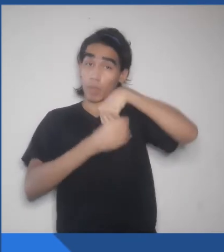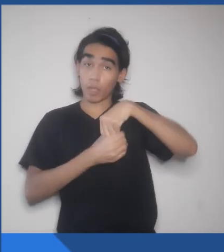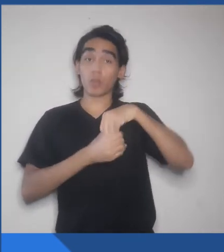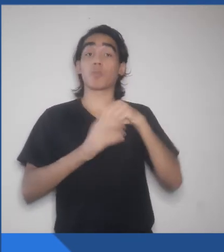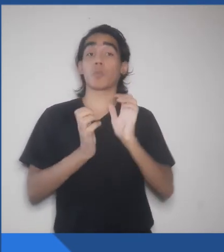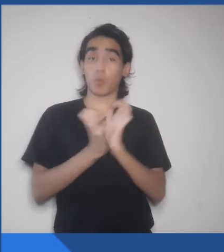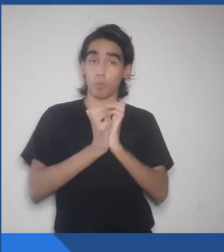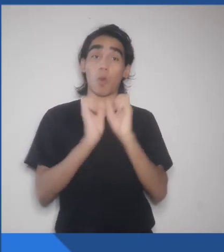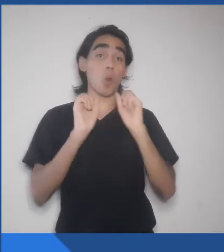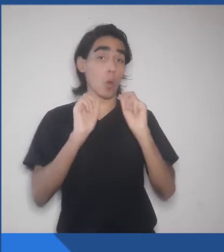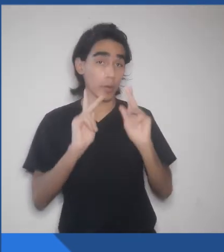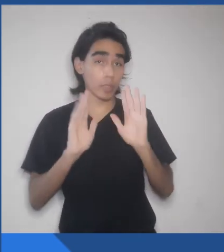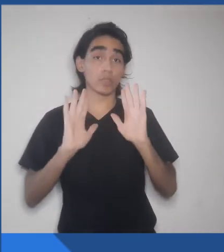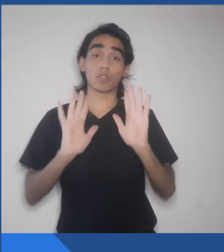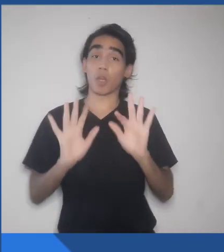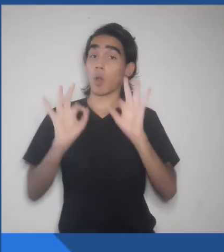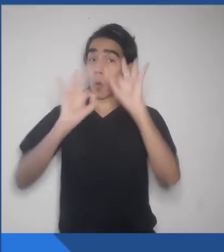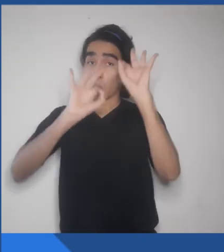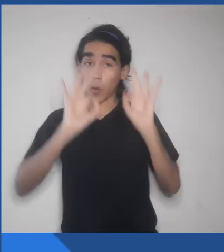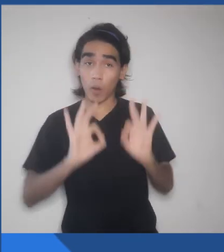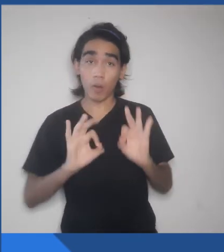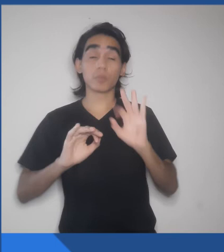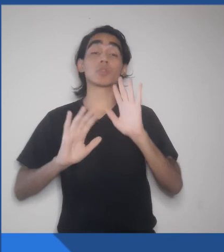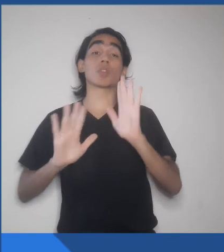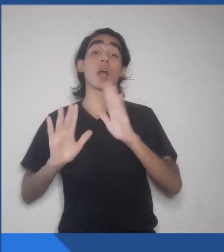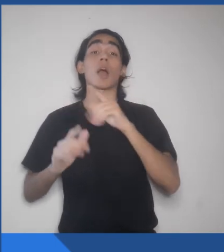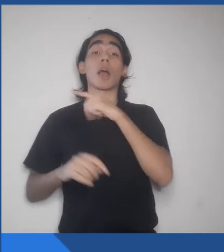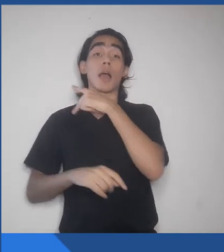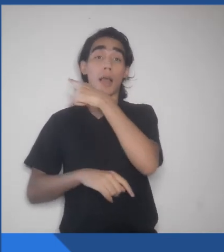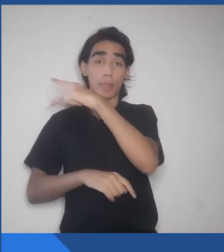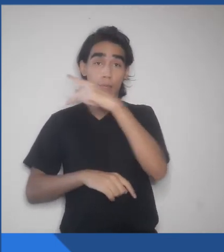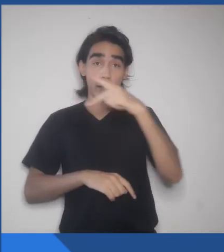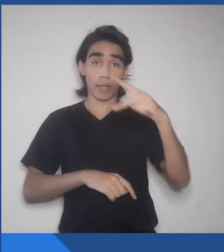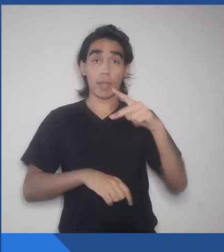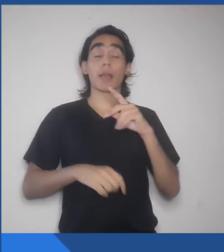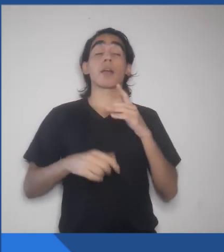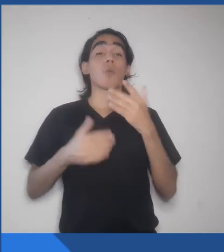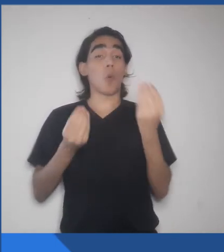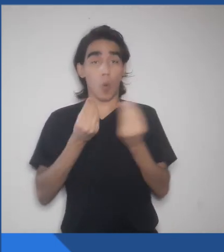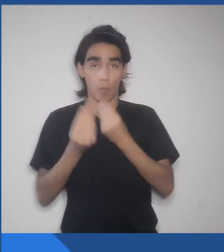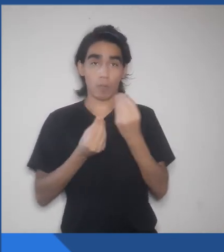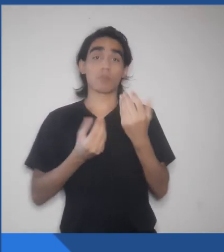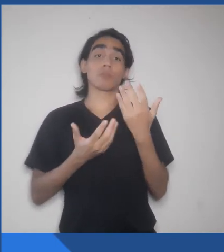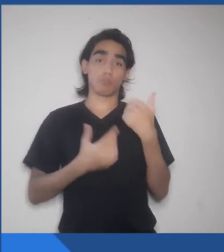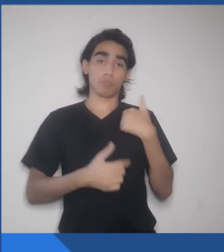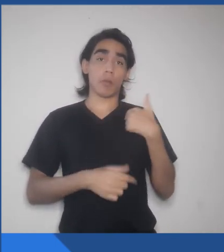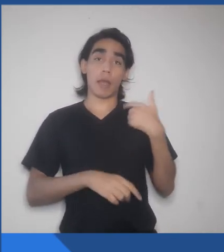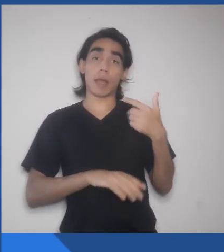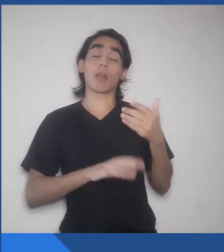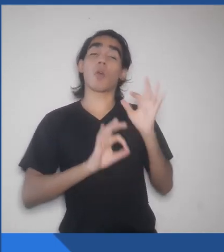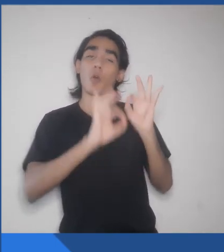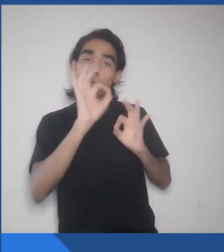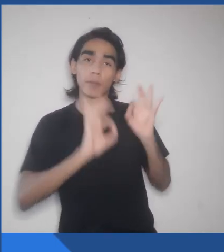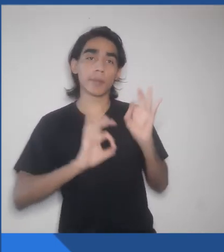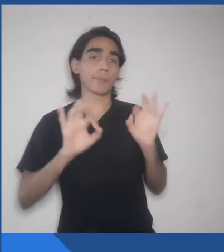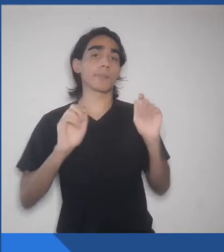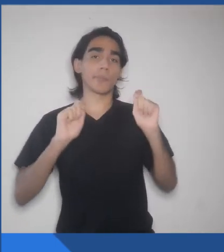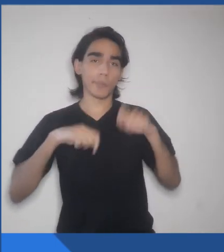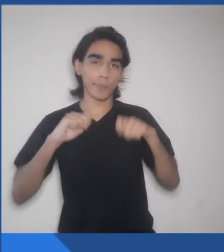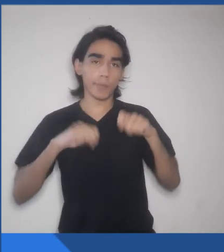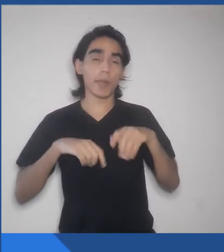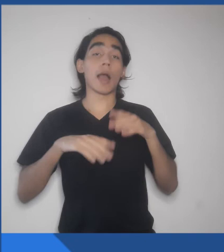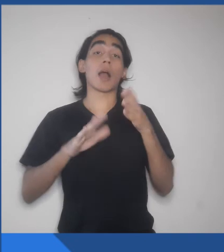grupo. Ok, já configurei os grupos, já atribuí os usuários aos grupos como eu queria. Então, eu vou